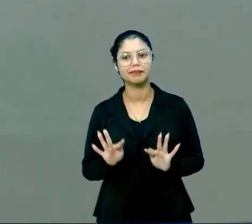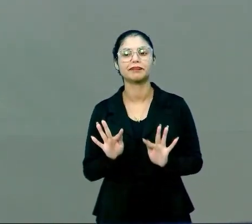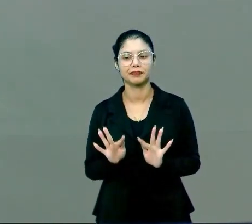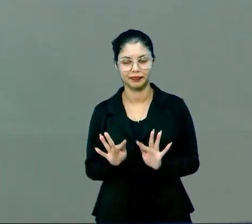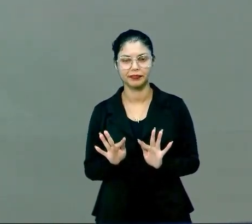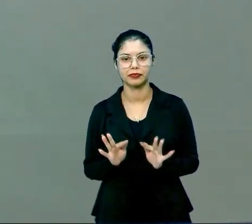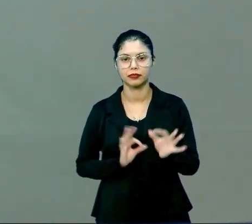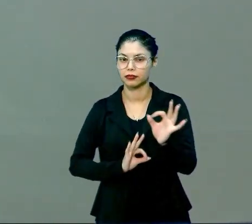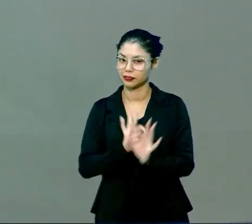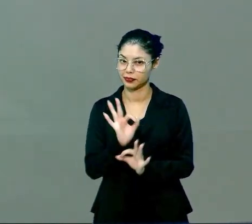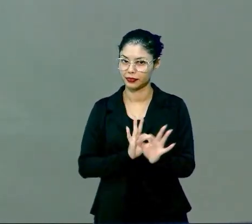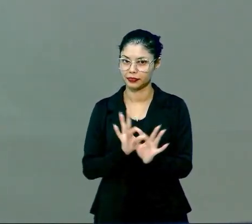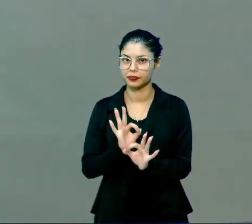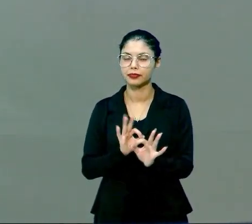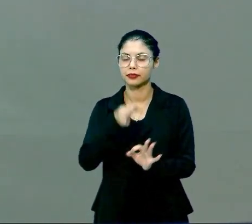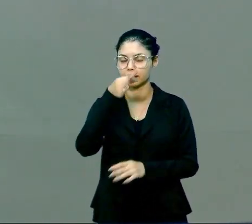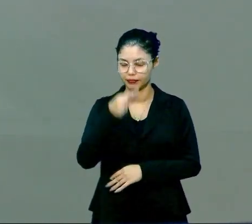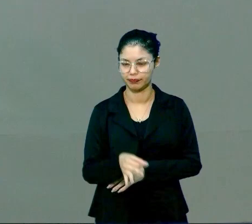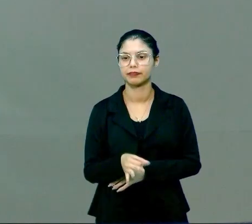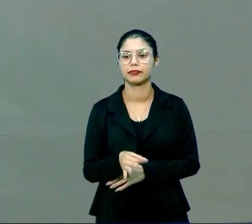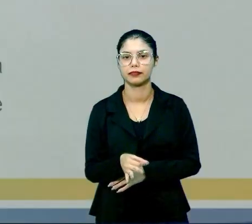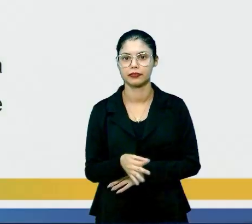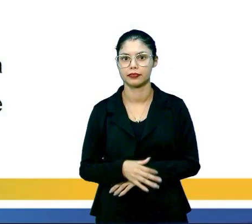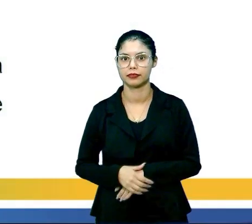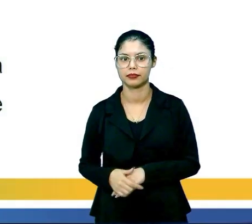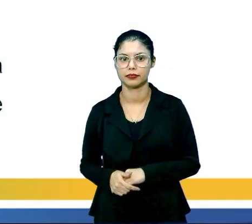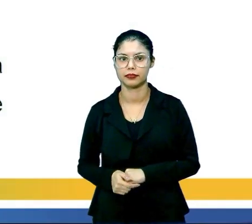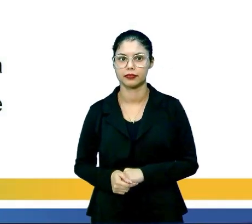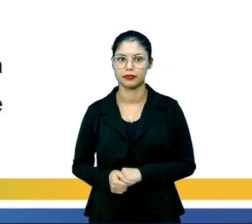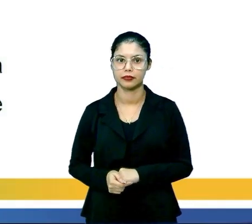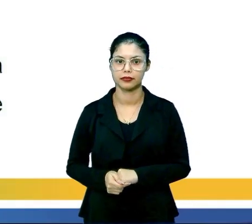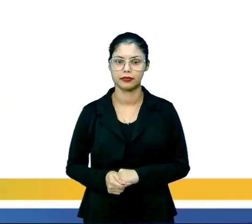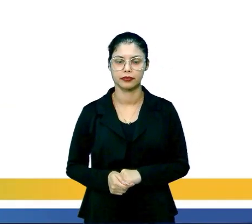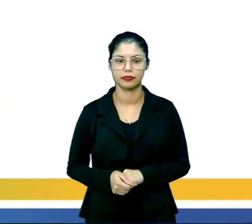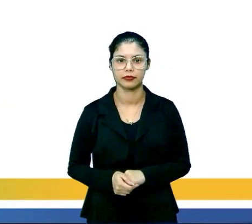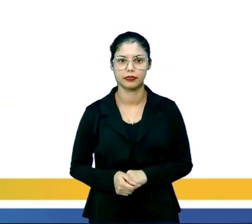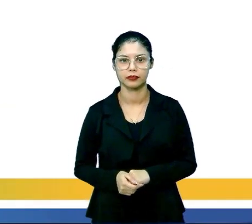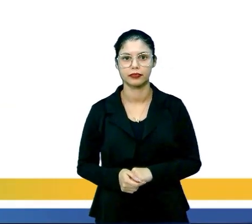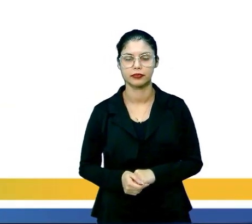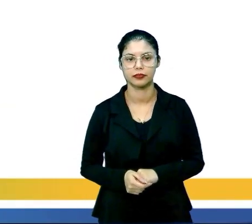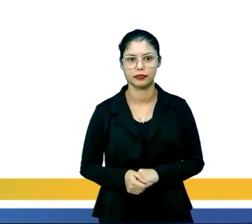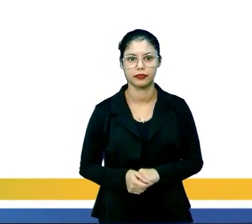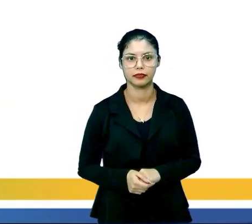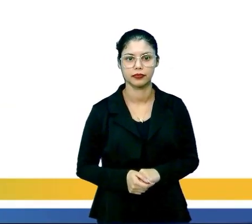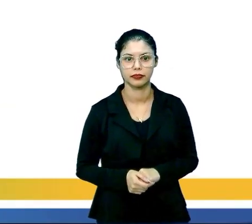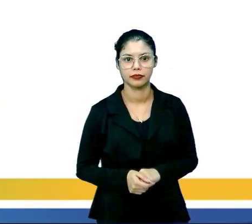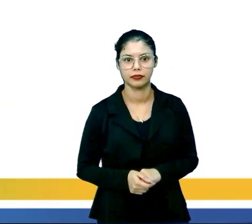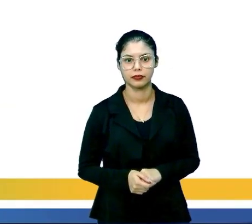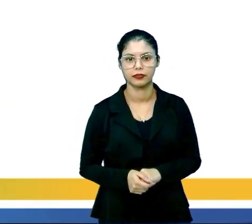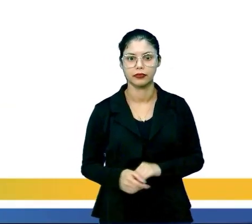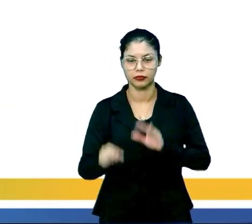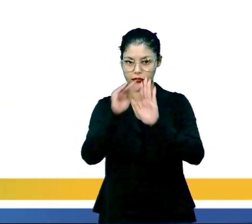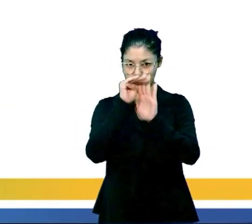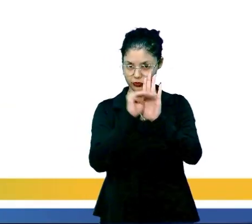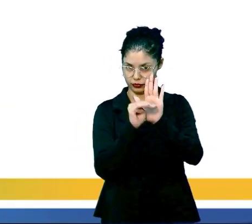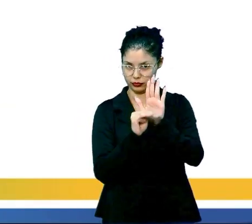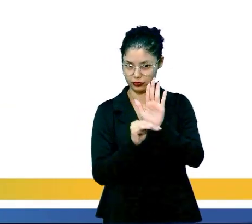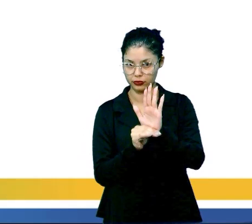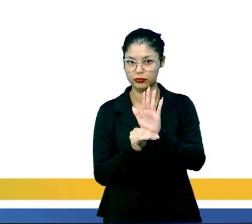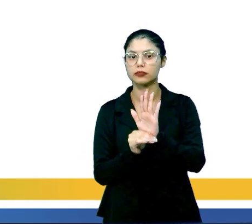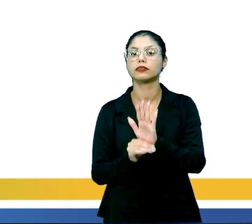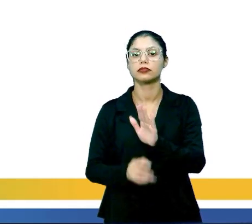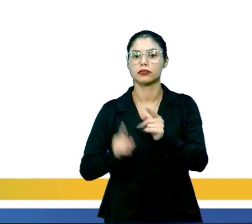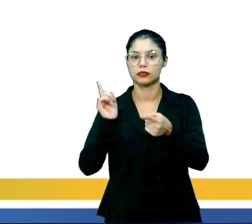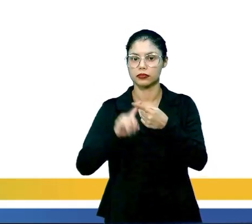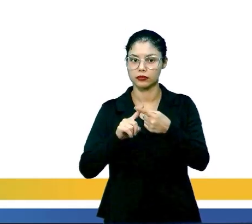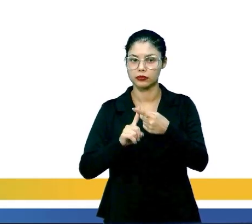escolha, ela organizou de forma correta, brilhou. Então, vamos ver como é que ficou isso. Tem tudo aí, ó. A